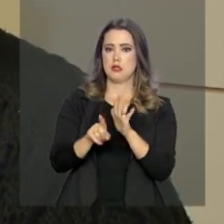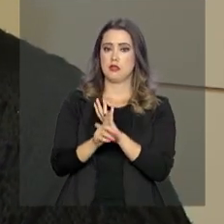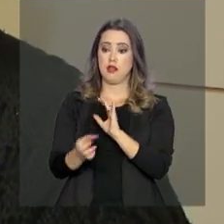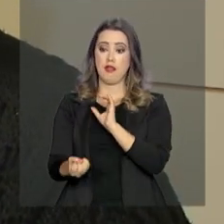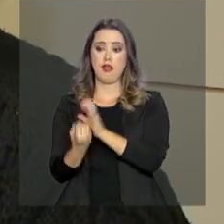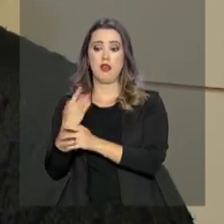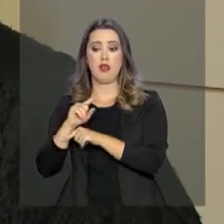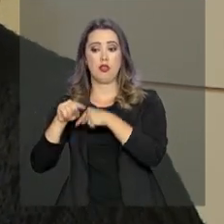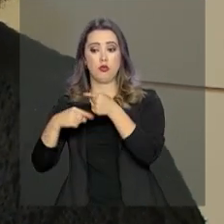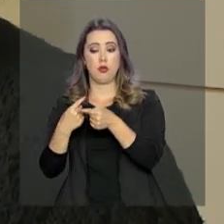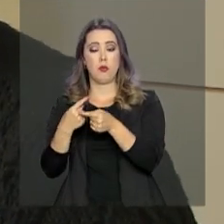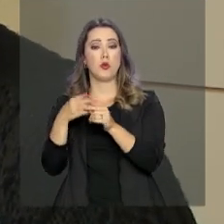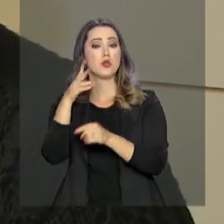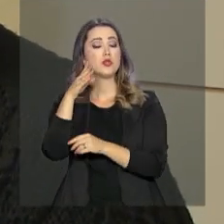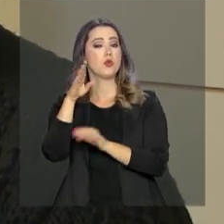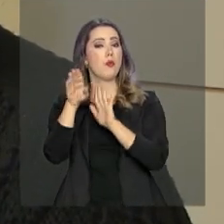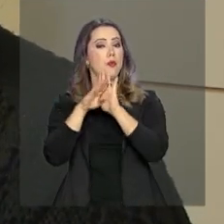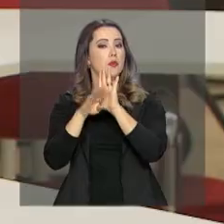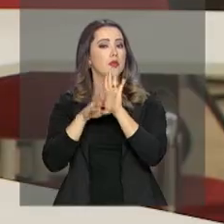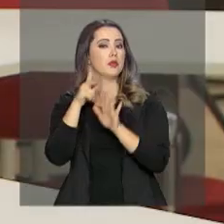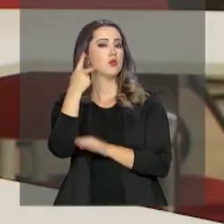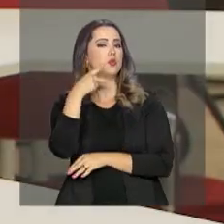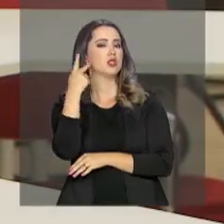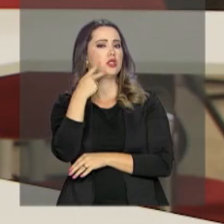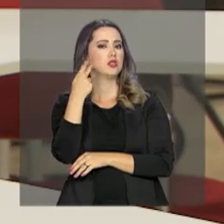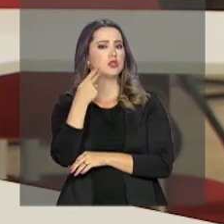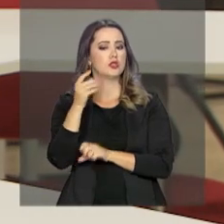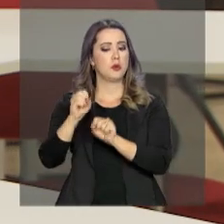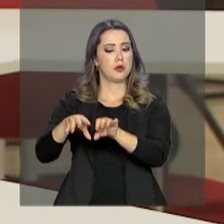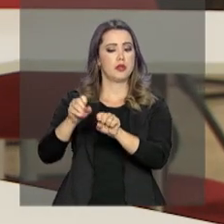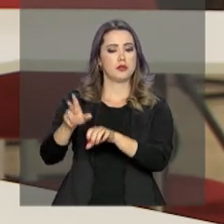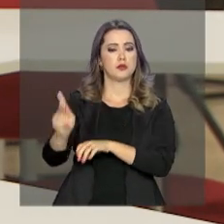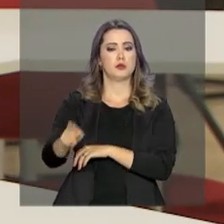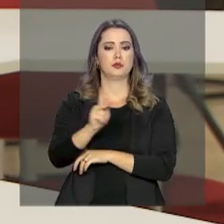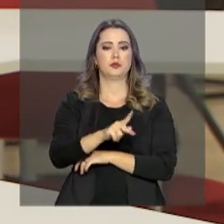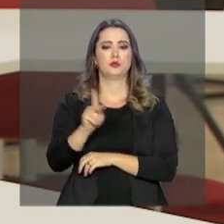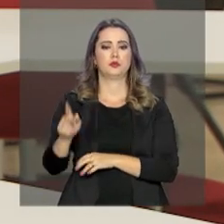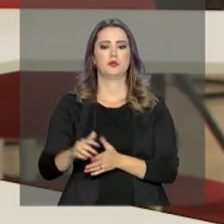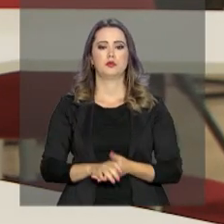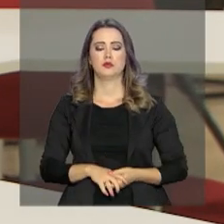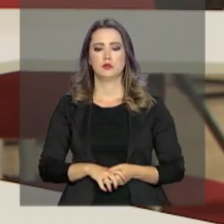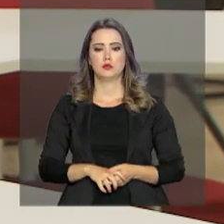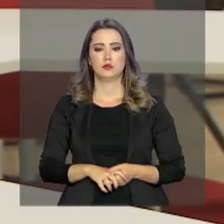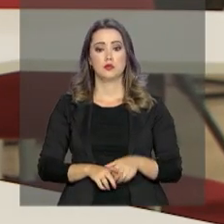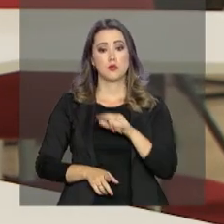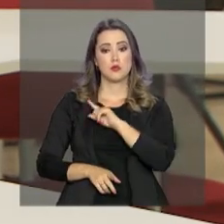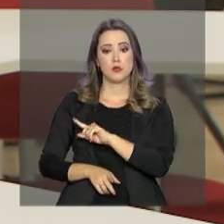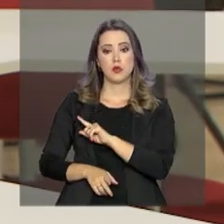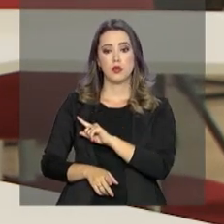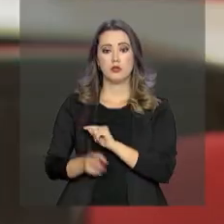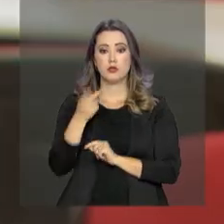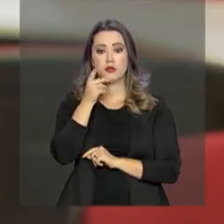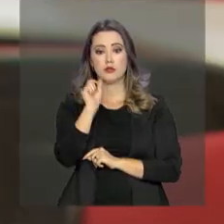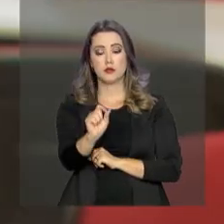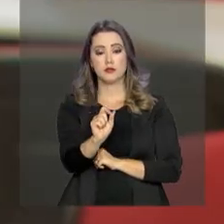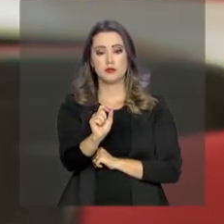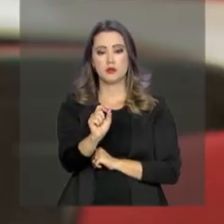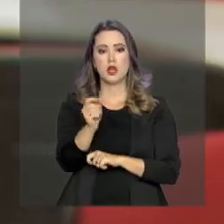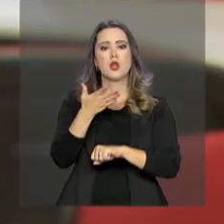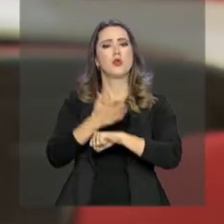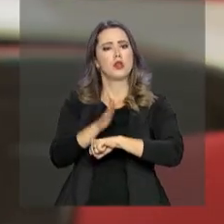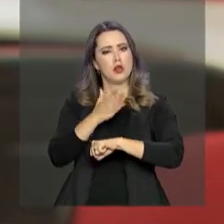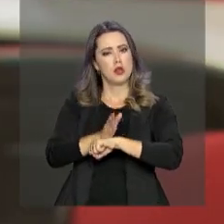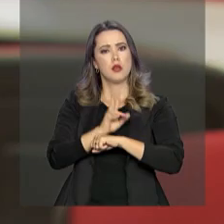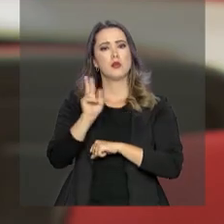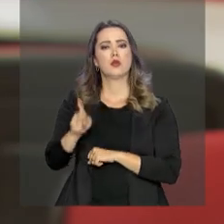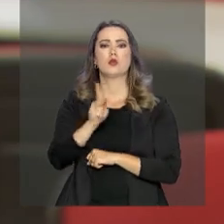programas federais para a formação de professor para esta especialista a qualificação do professor de fato interfere